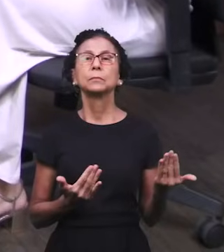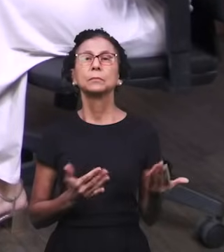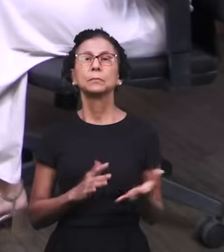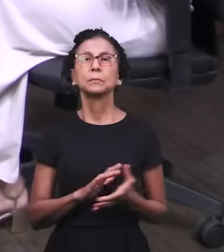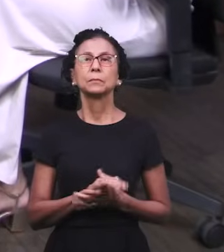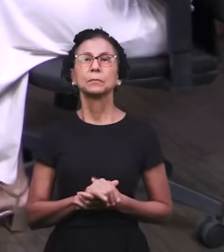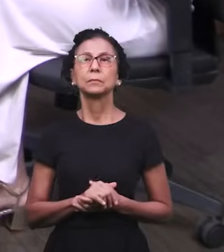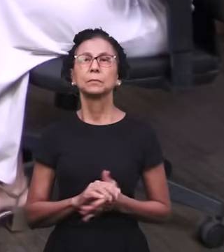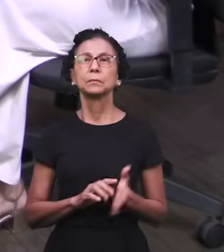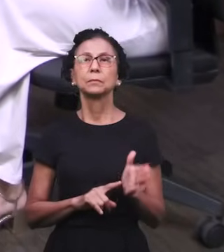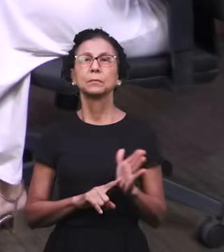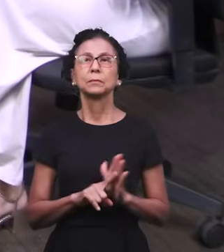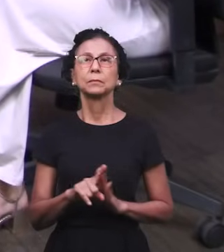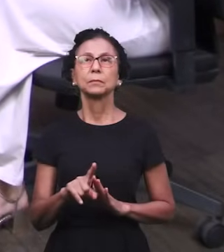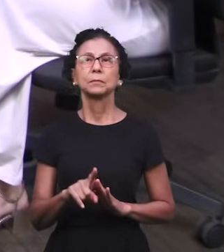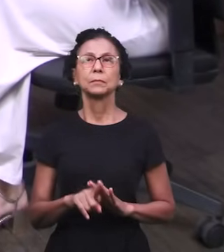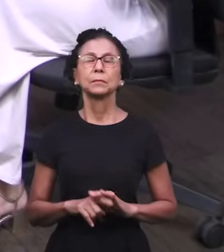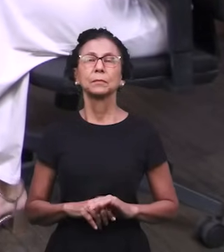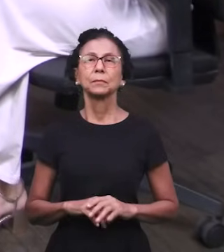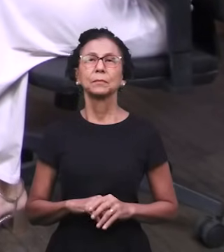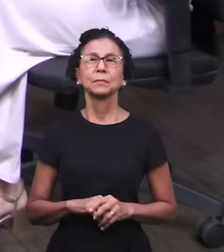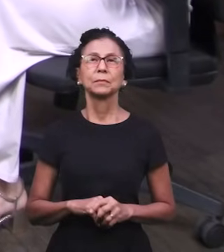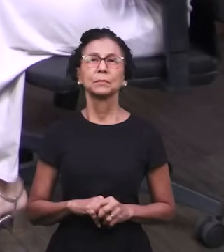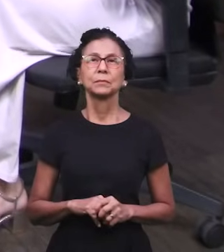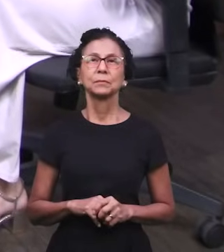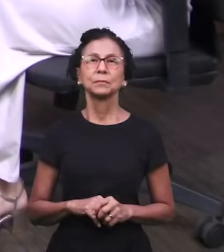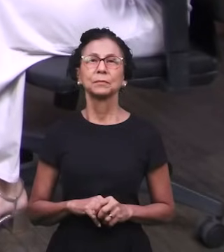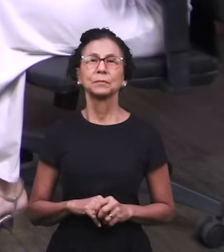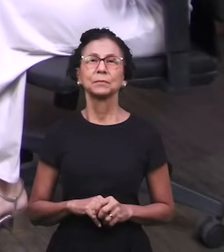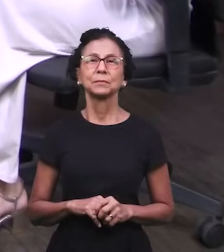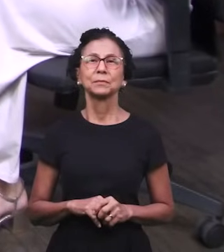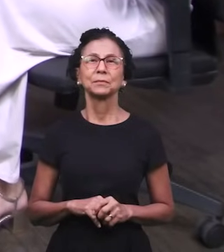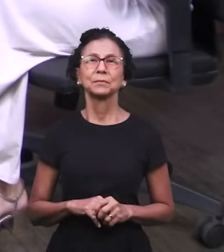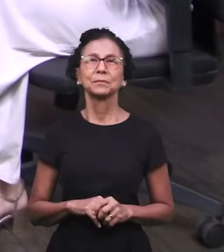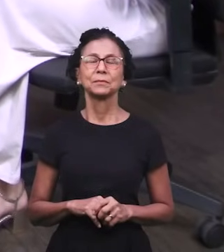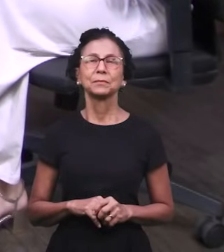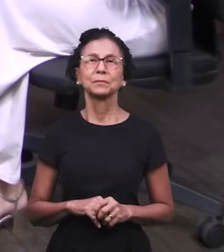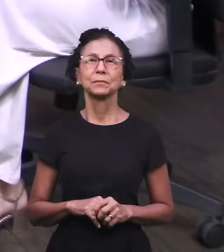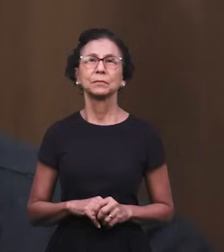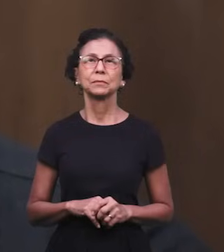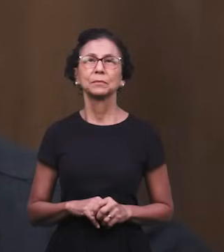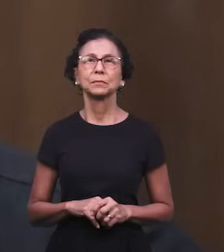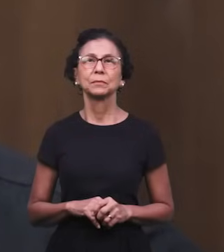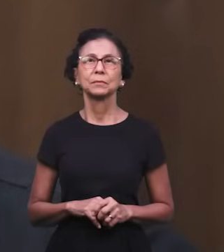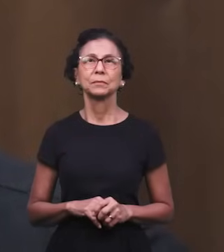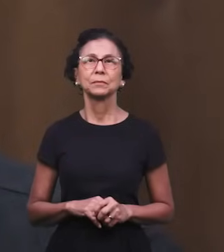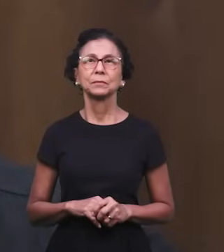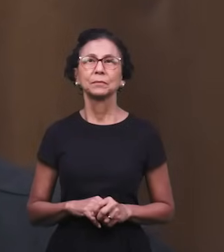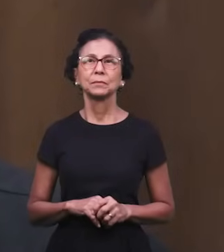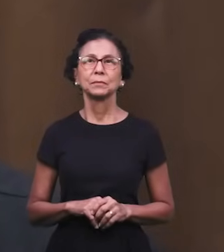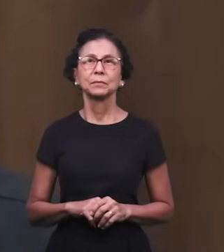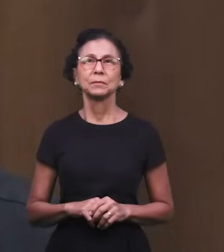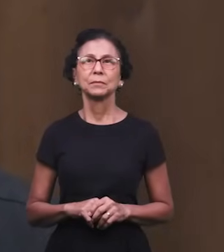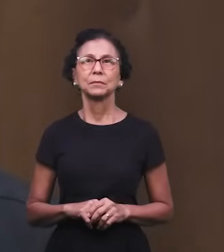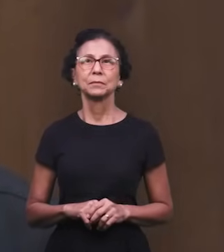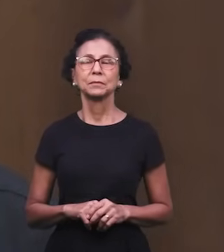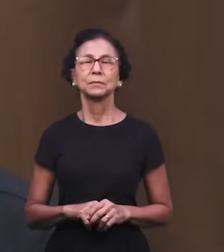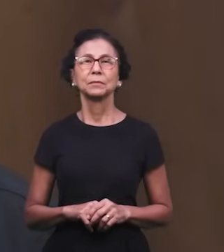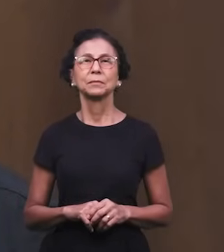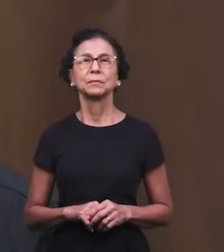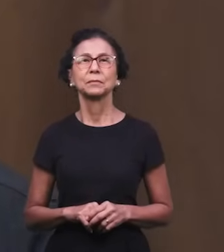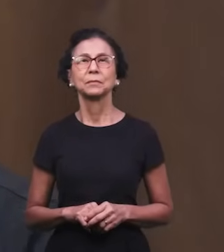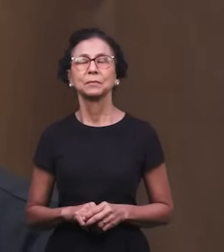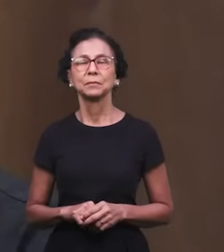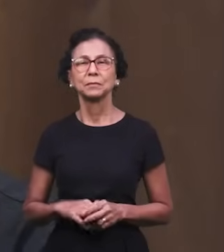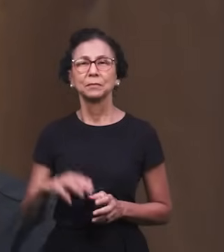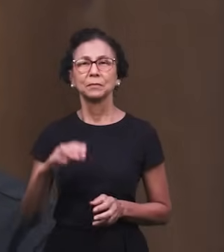pode fazer sua pergunta para o pastor Fernando. A paz do Senhor Jesus, meu nome é Felipe, sou da Igreja Mar da Praia, do Ministério do Pastor Heber, e a